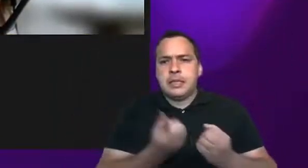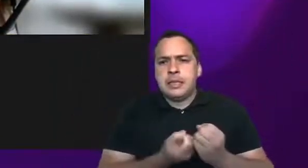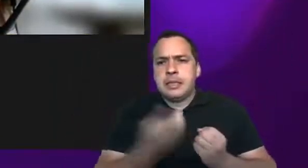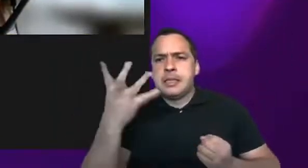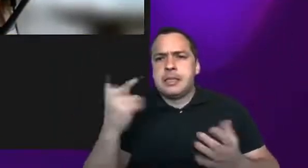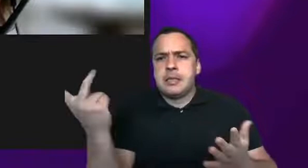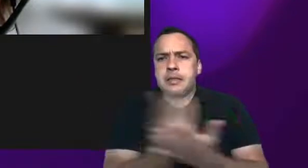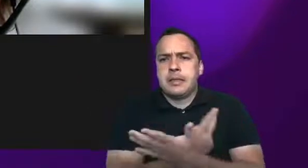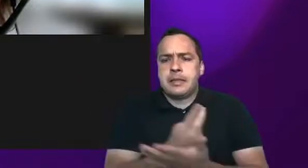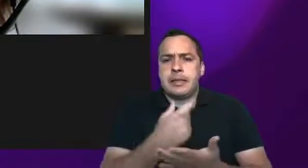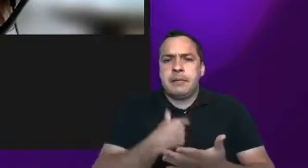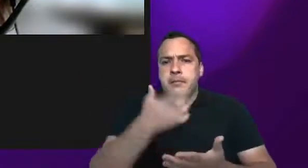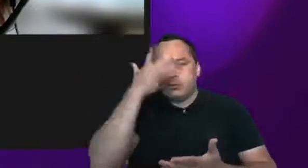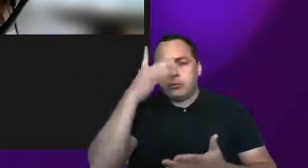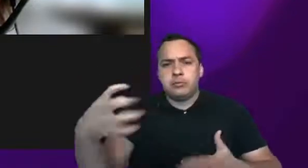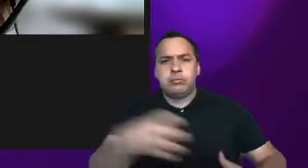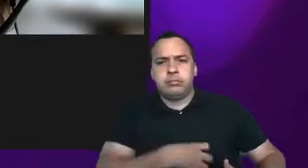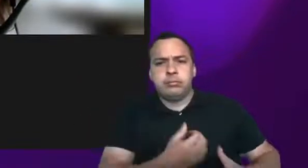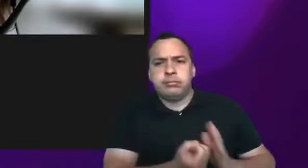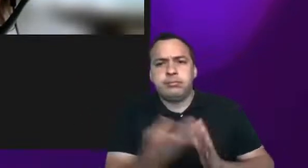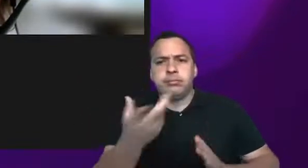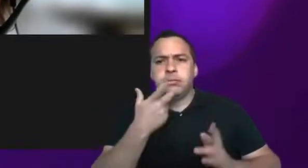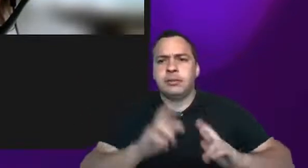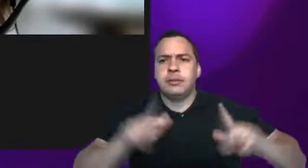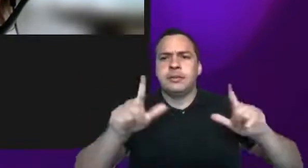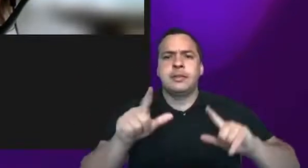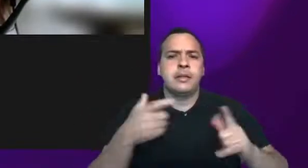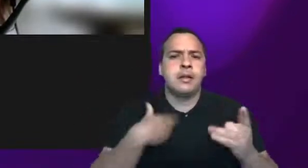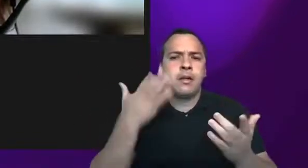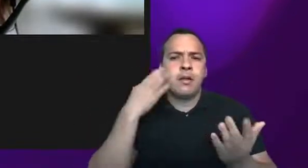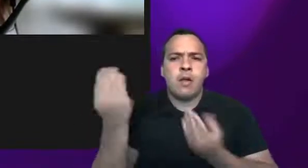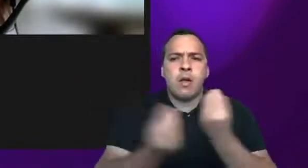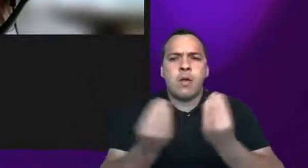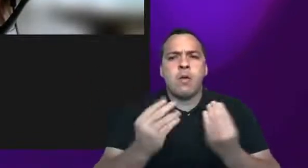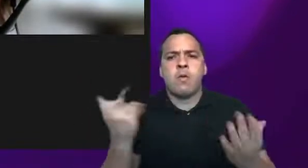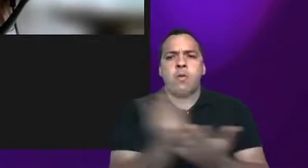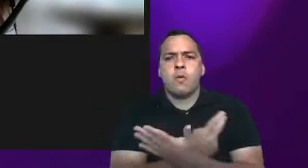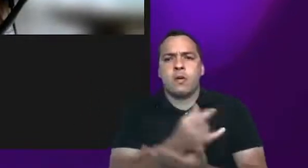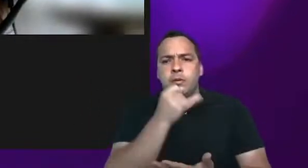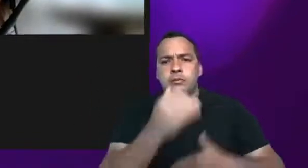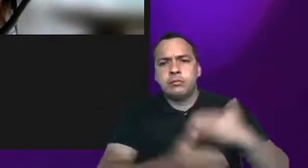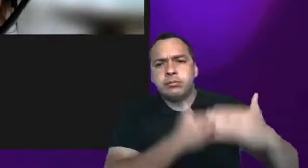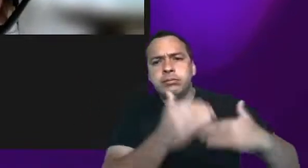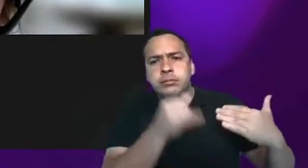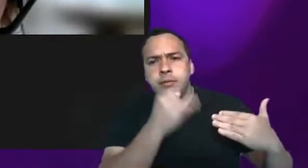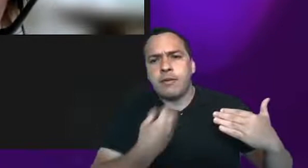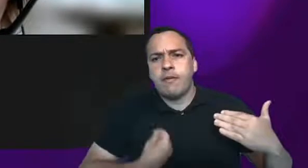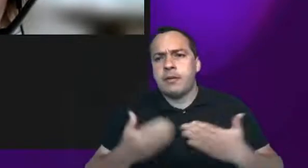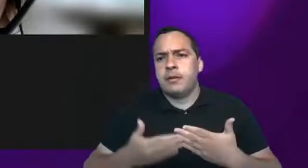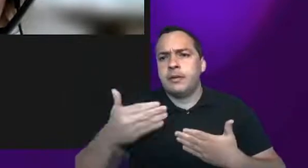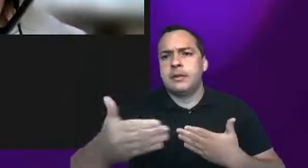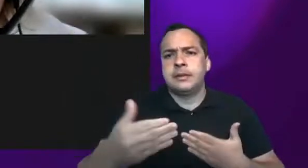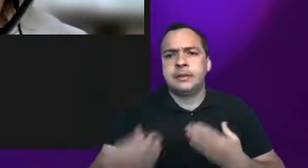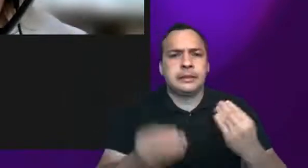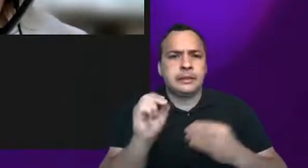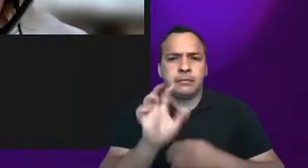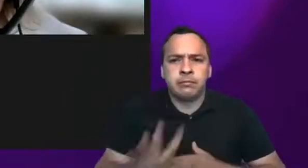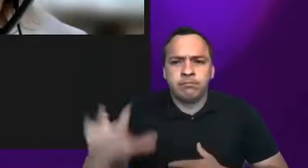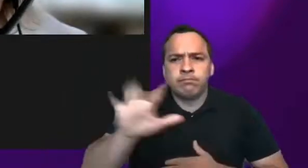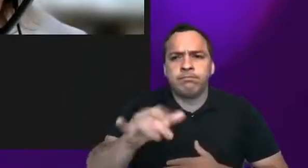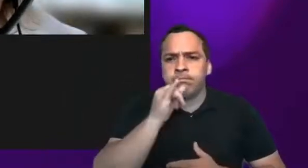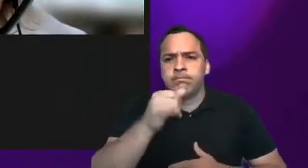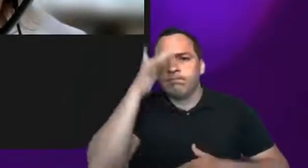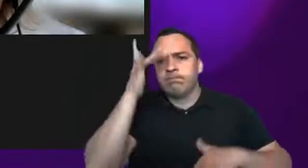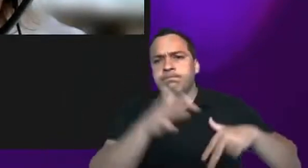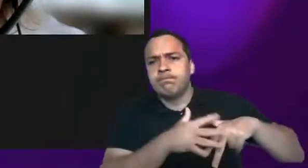saber como é a evolução de supervivência, de overall survival, de pacientes ressecados